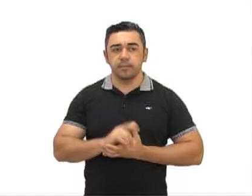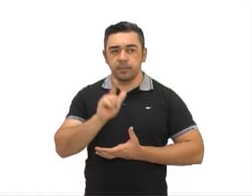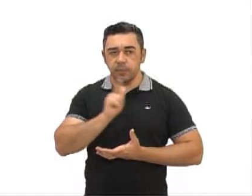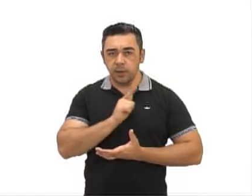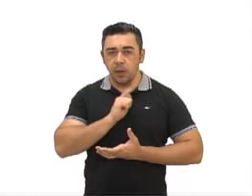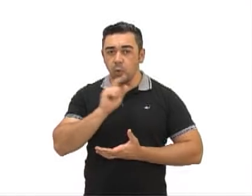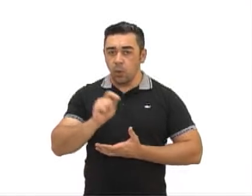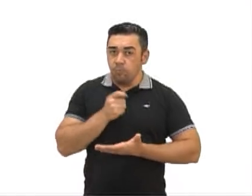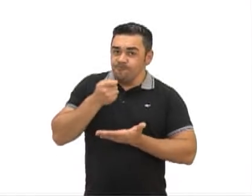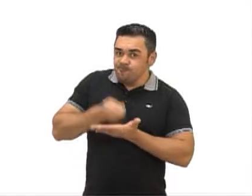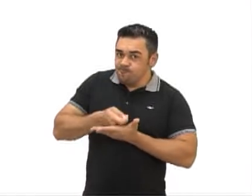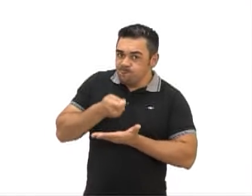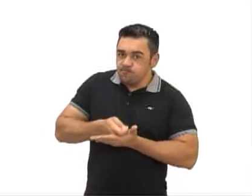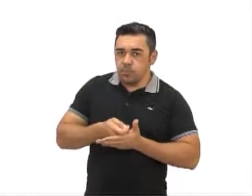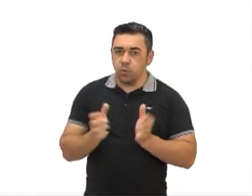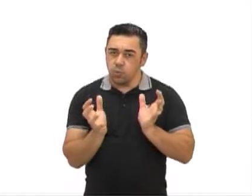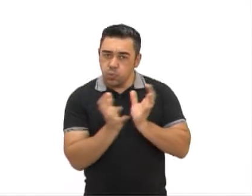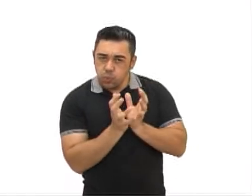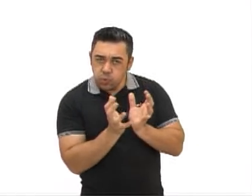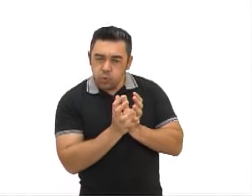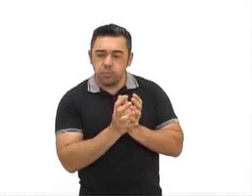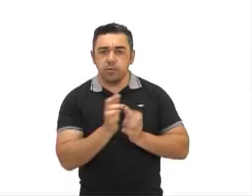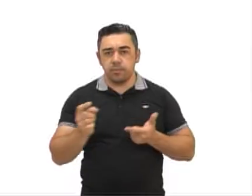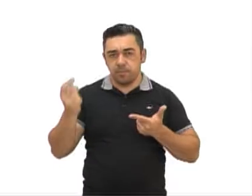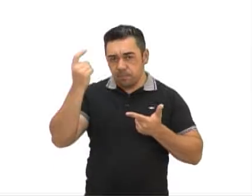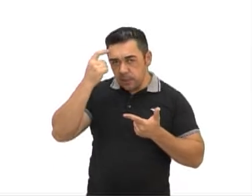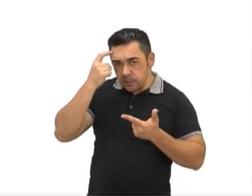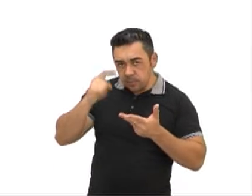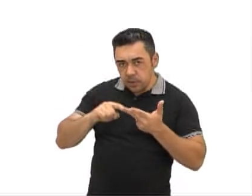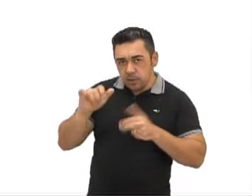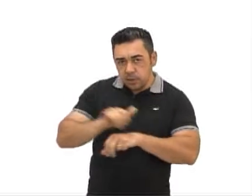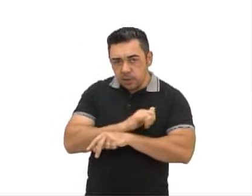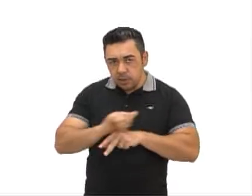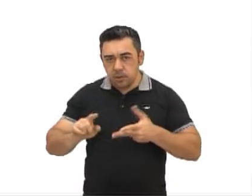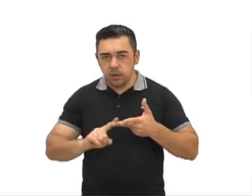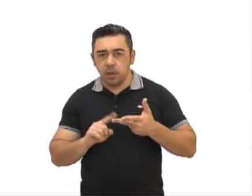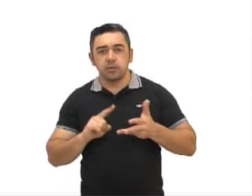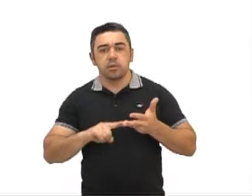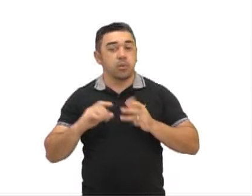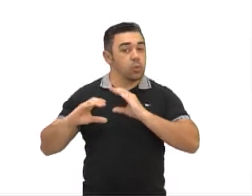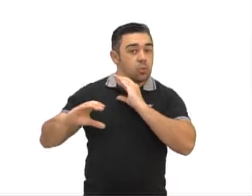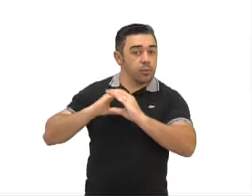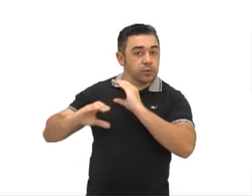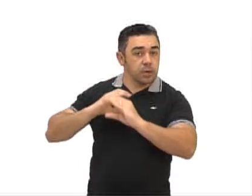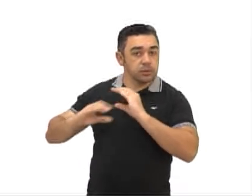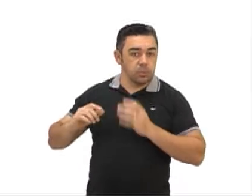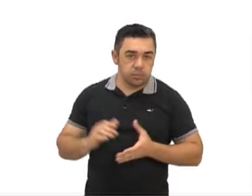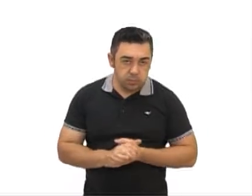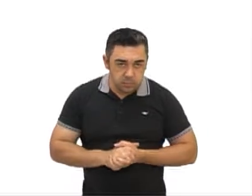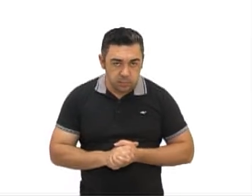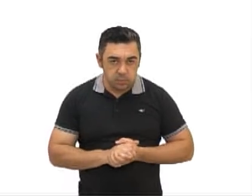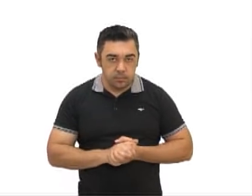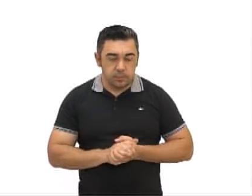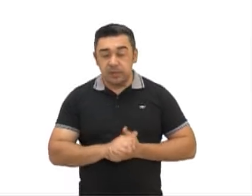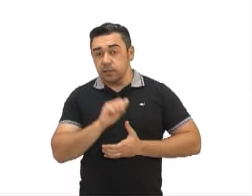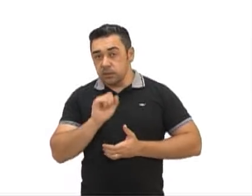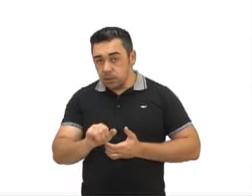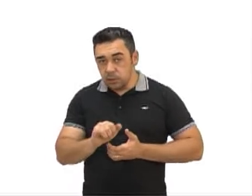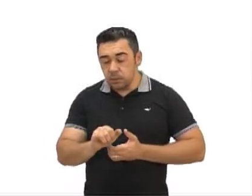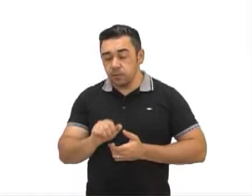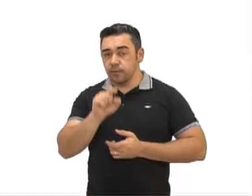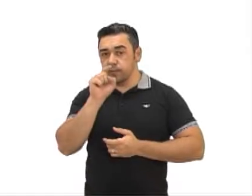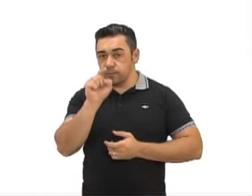envolve disciplina, trabalho em equipe, pensamento estratégico e comunicação. Se você é um